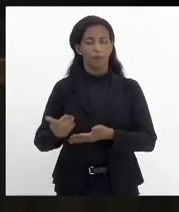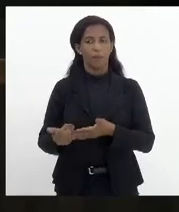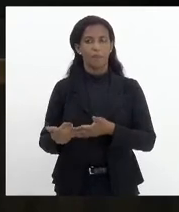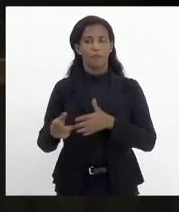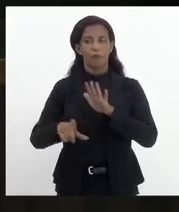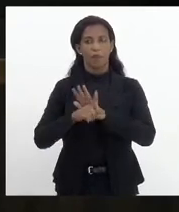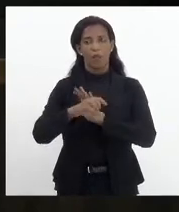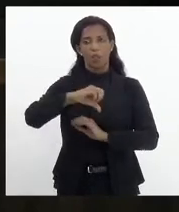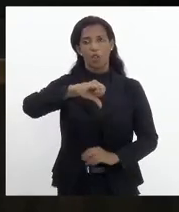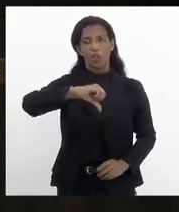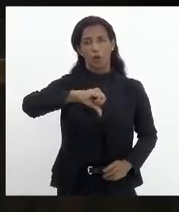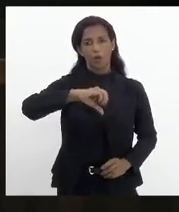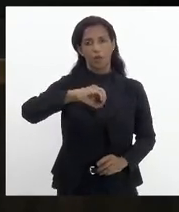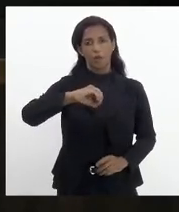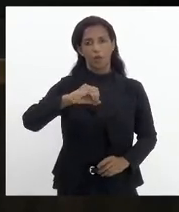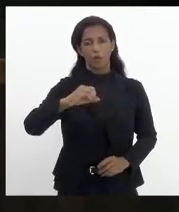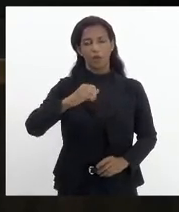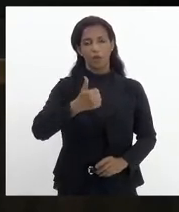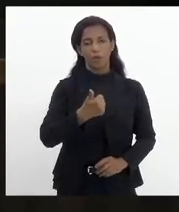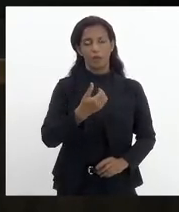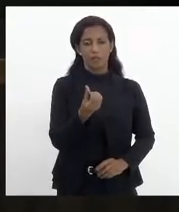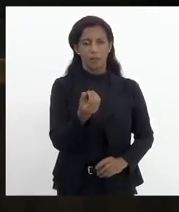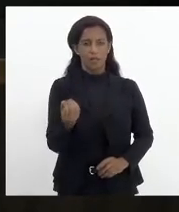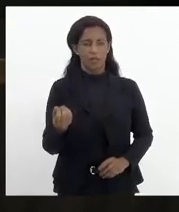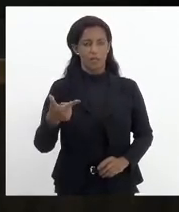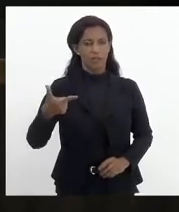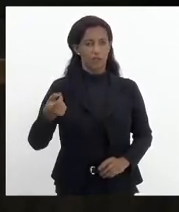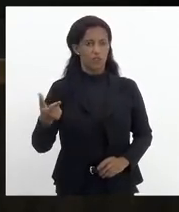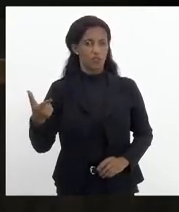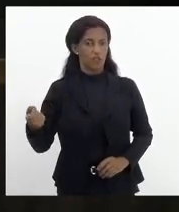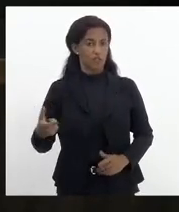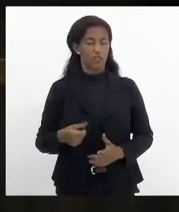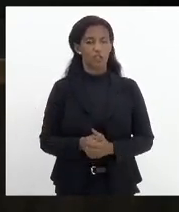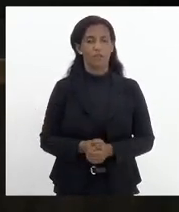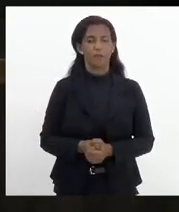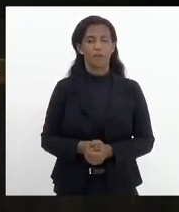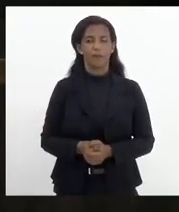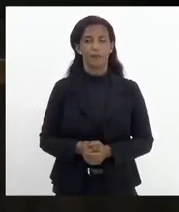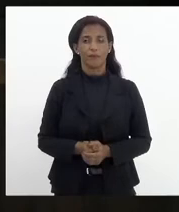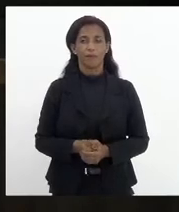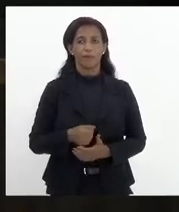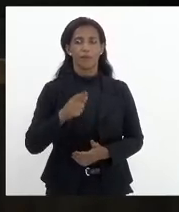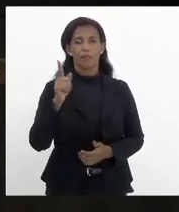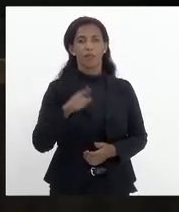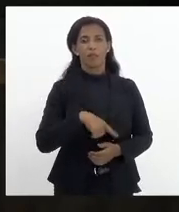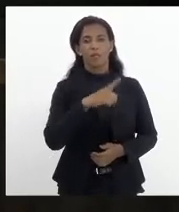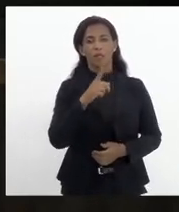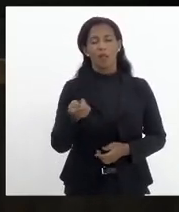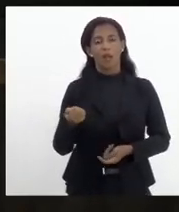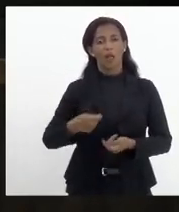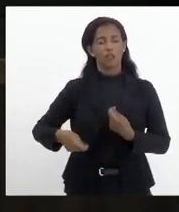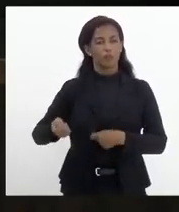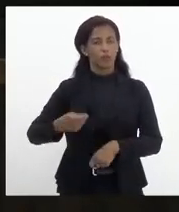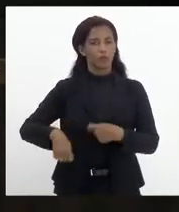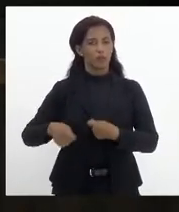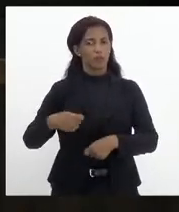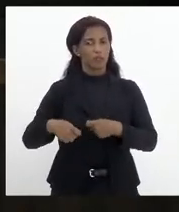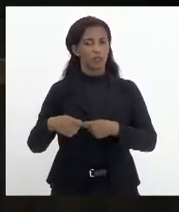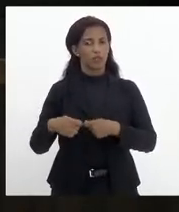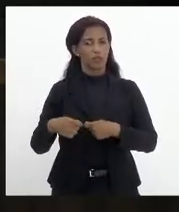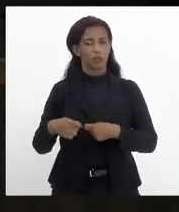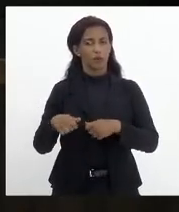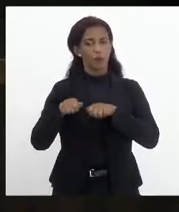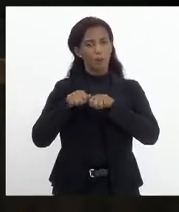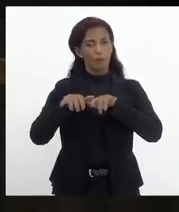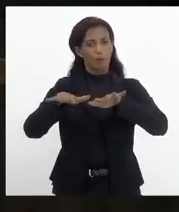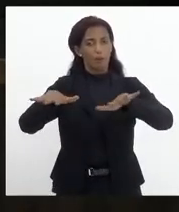lei 9.160, de 28 de dezembro de 2020, que dispõe sobre a suspensão de procedimentos administrativos em decorrência da